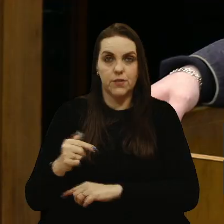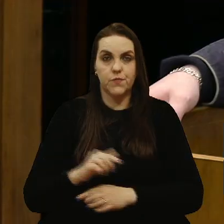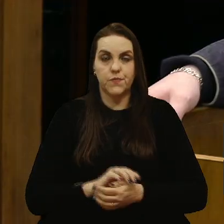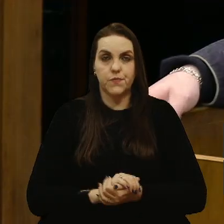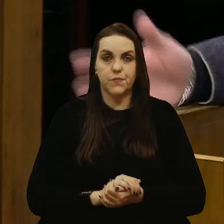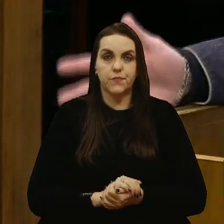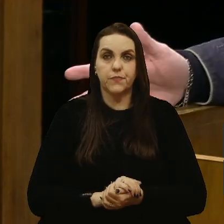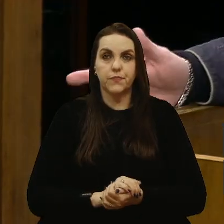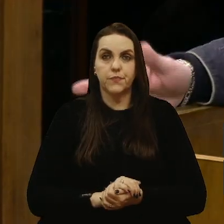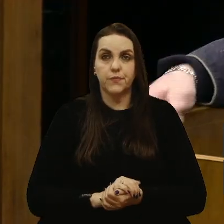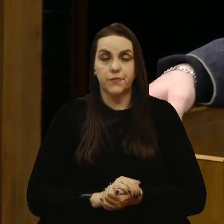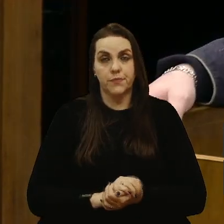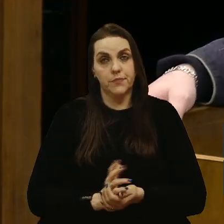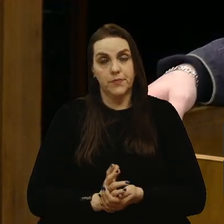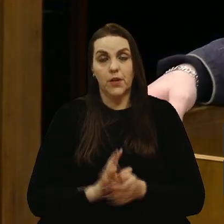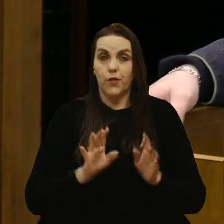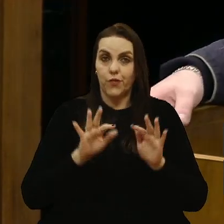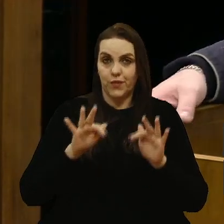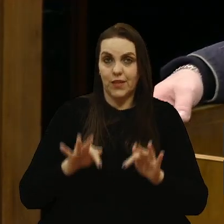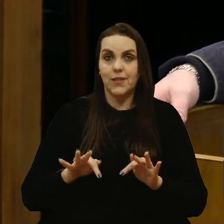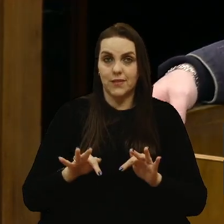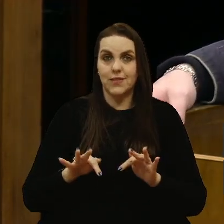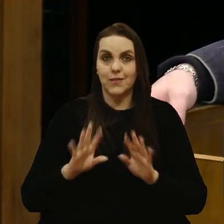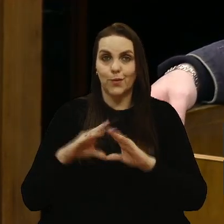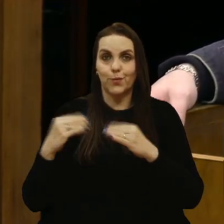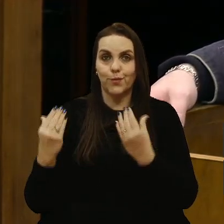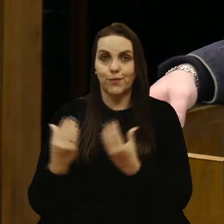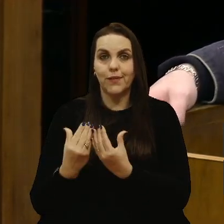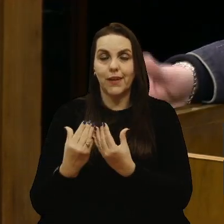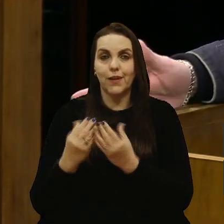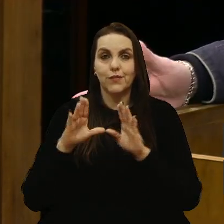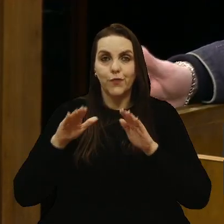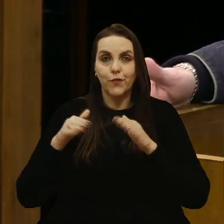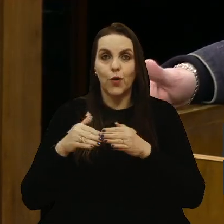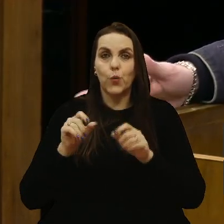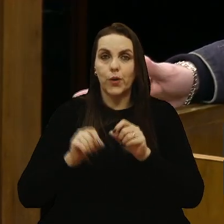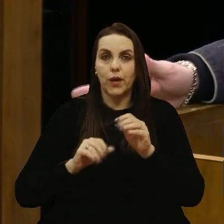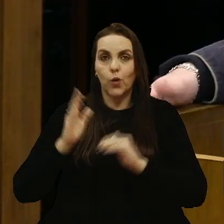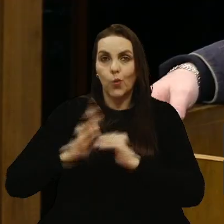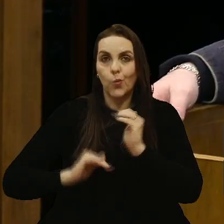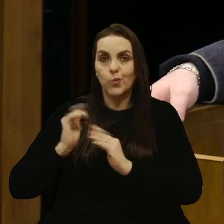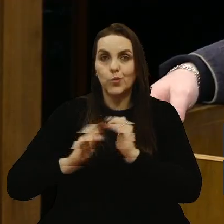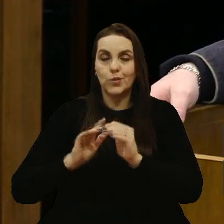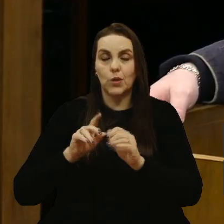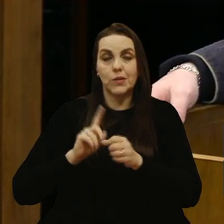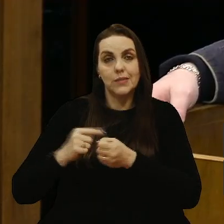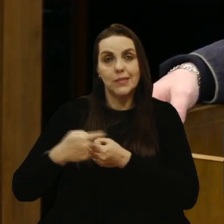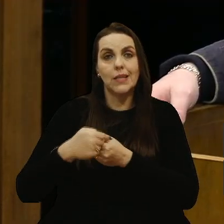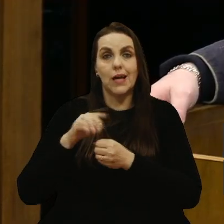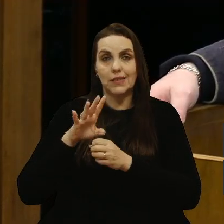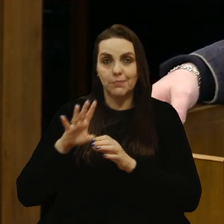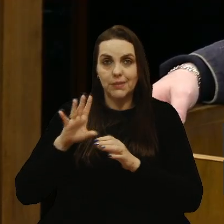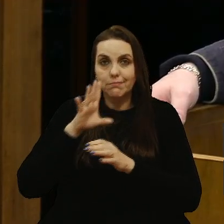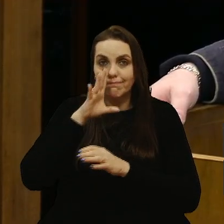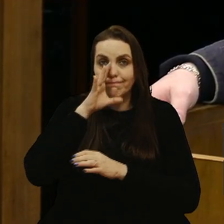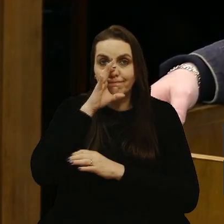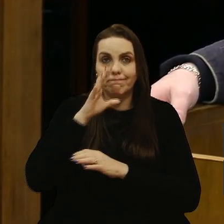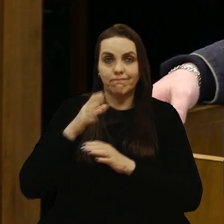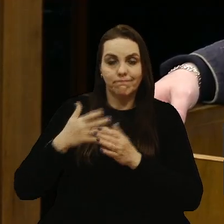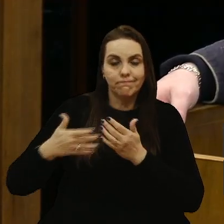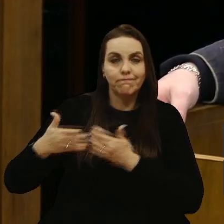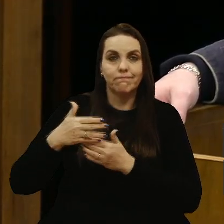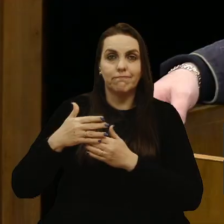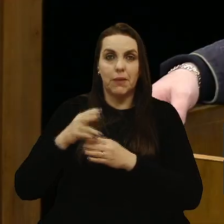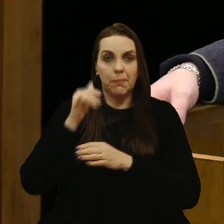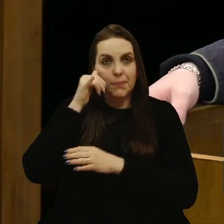2027. E o encerramento ele teve um foco na construção das cidades mais resilientes, integrando